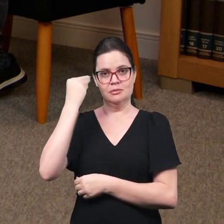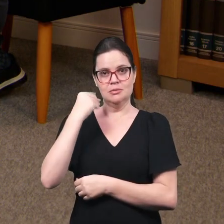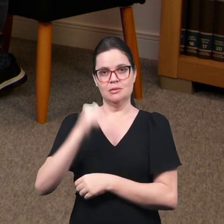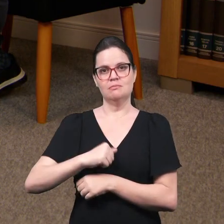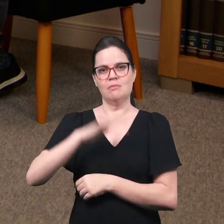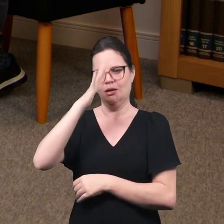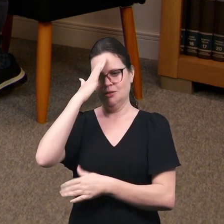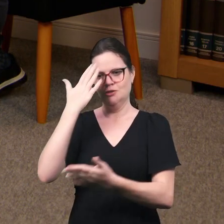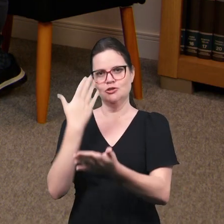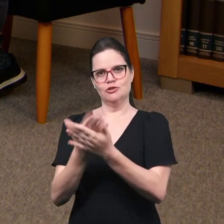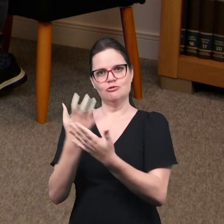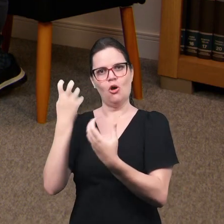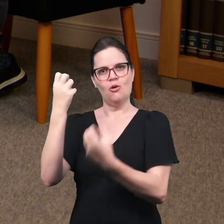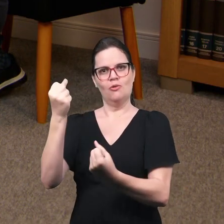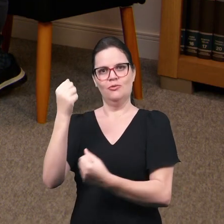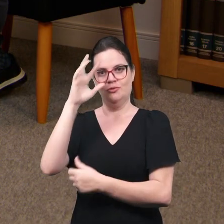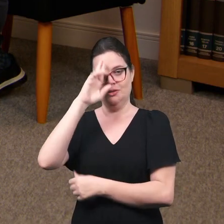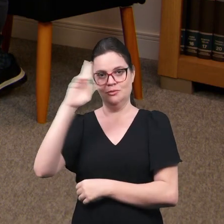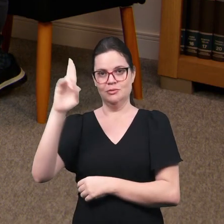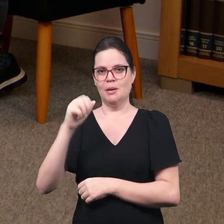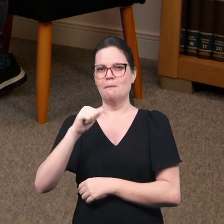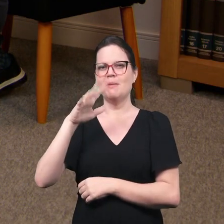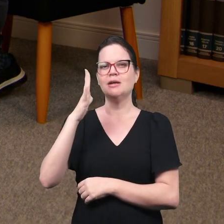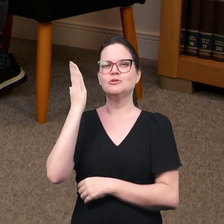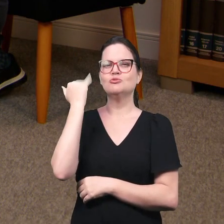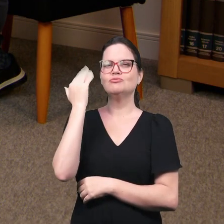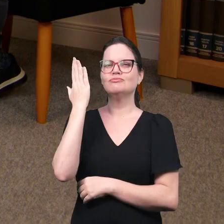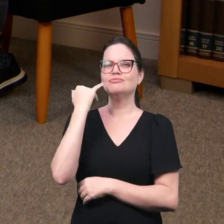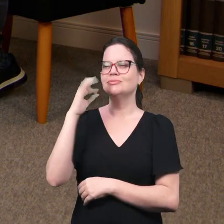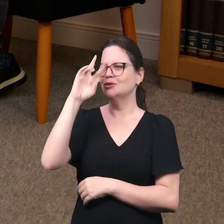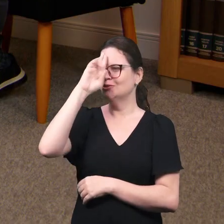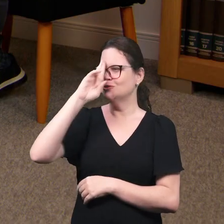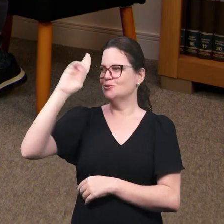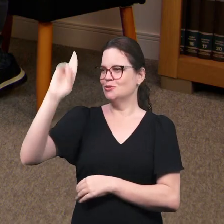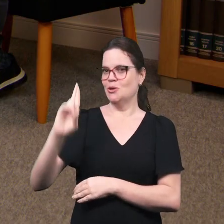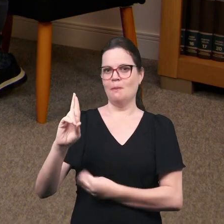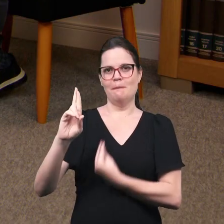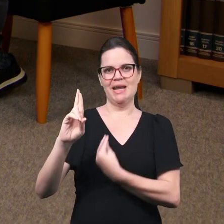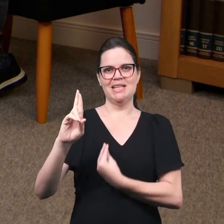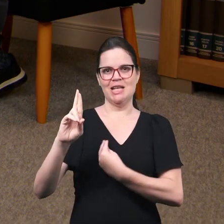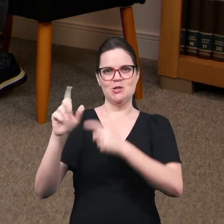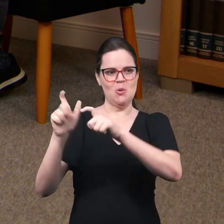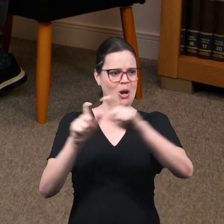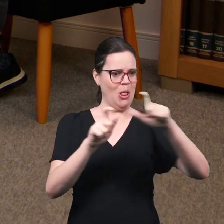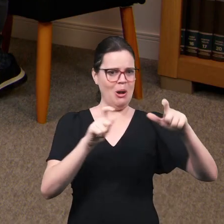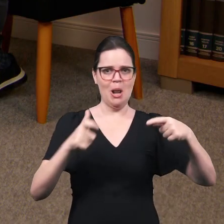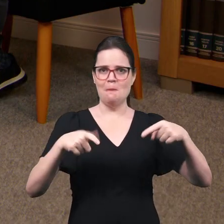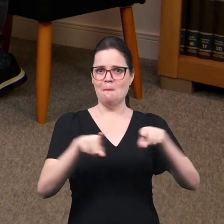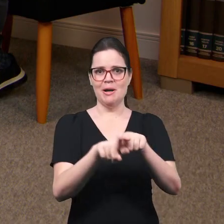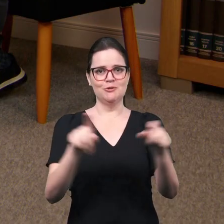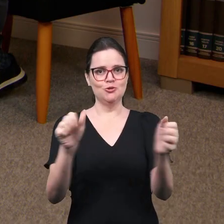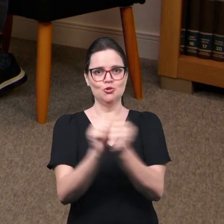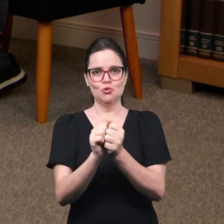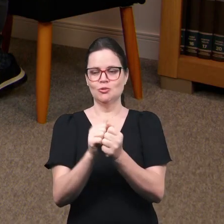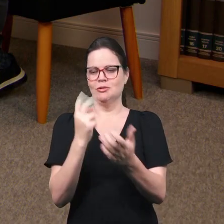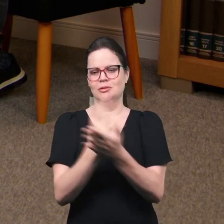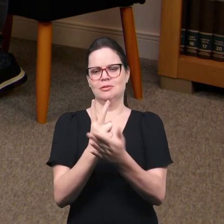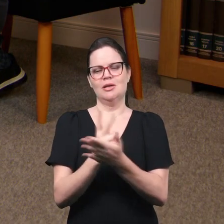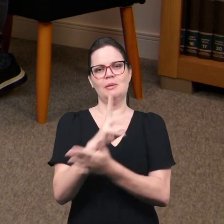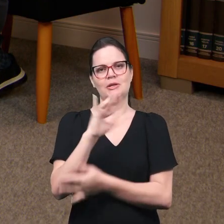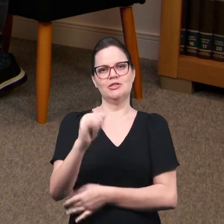vamos confiar. Sim. Quanto mais sabemos que ele está em todos os lugares, nós vamos ter o nosso